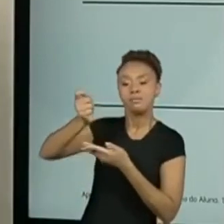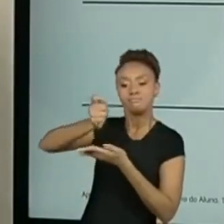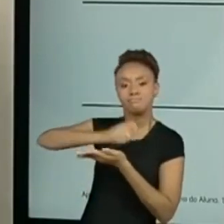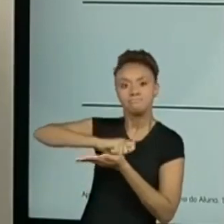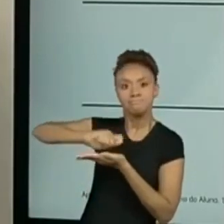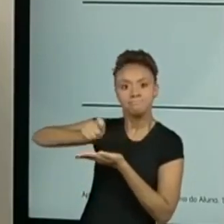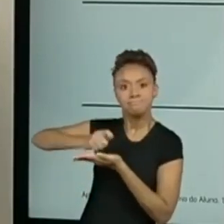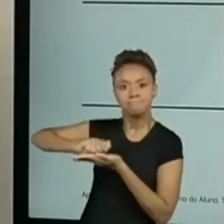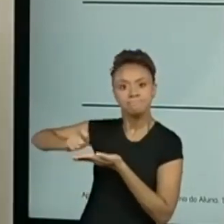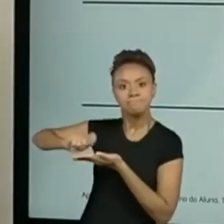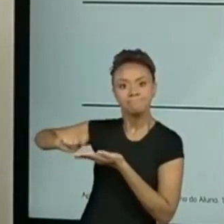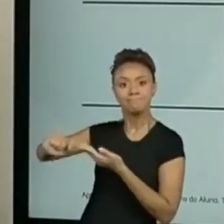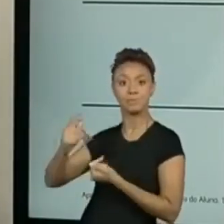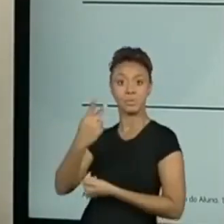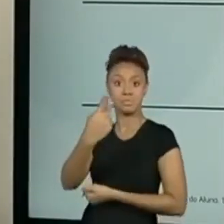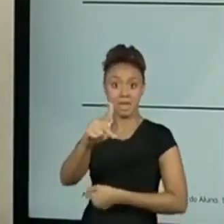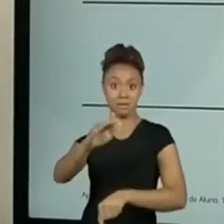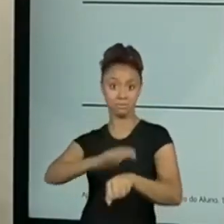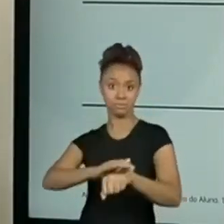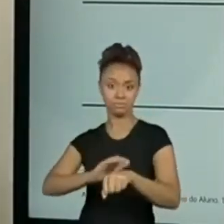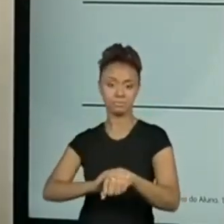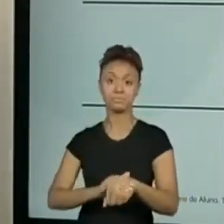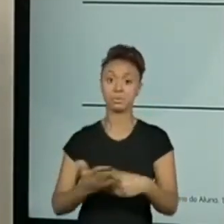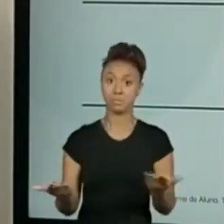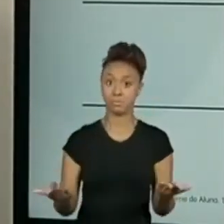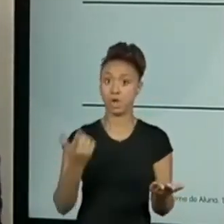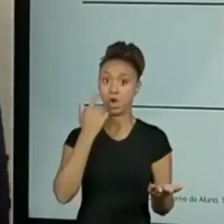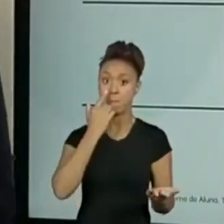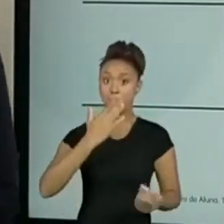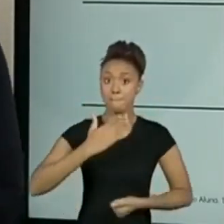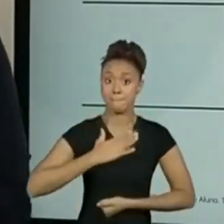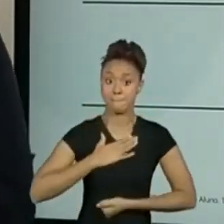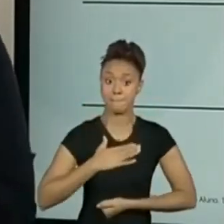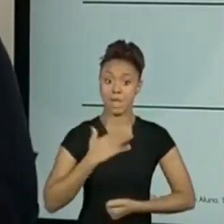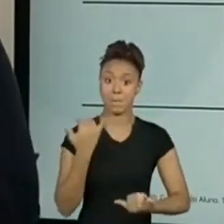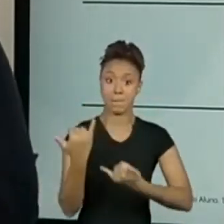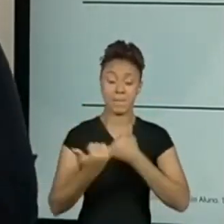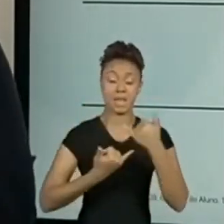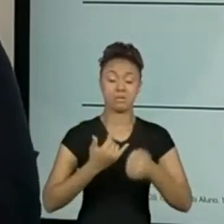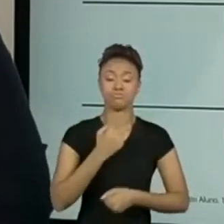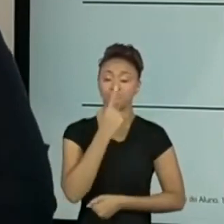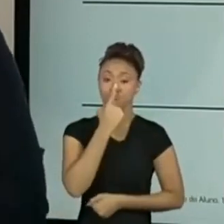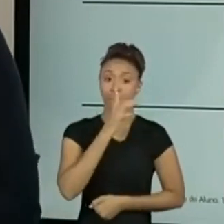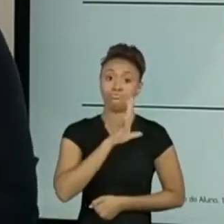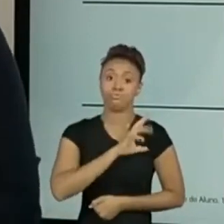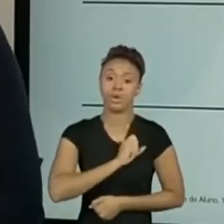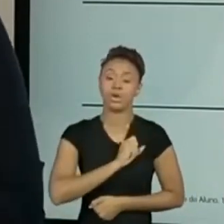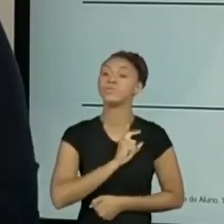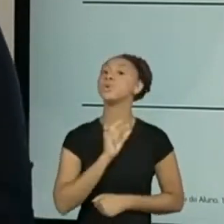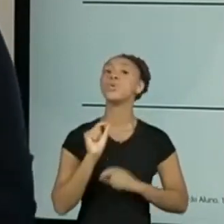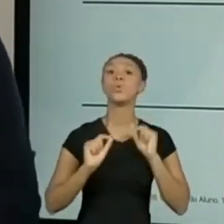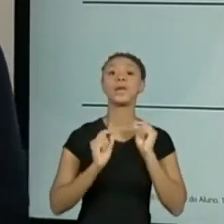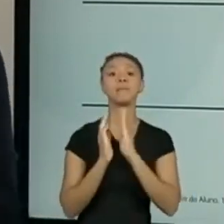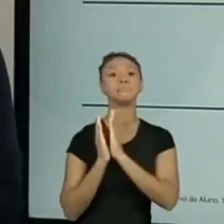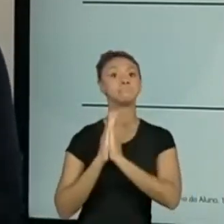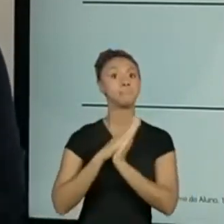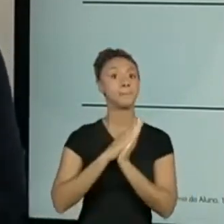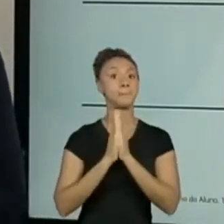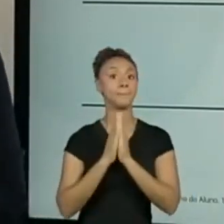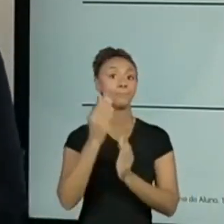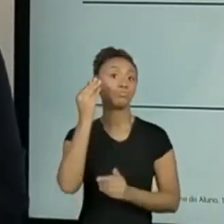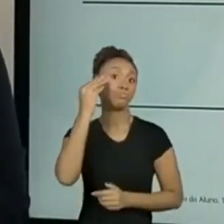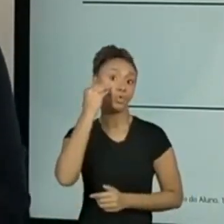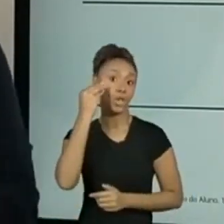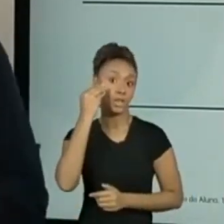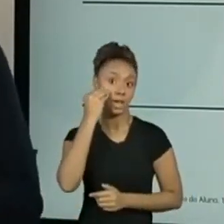certo? Então, o meu brinquedo preferido é boneca. Vocês me ajudam a